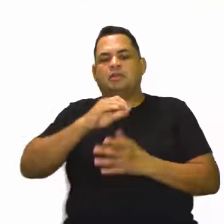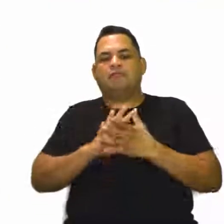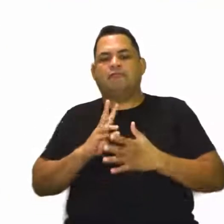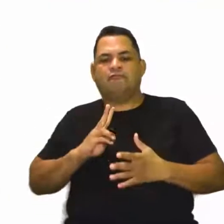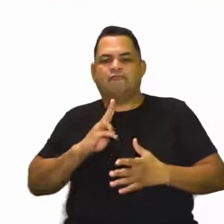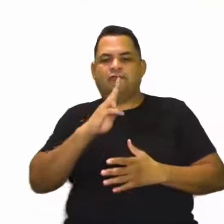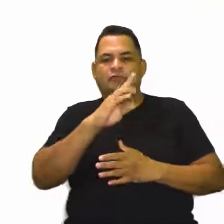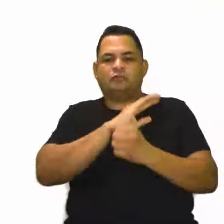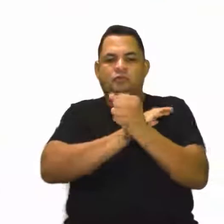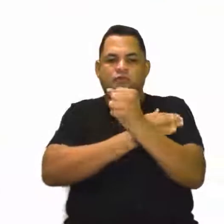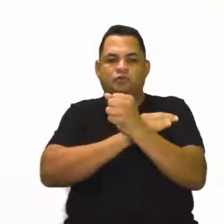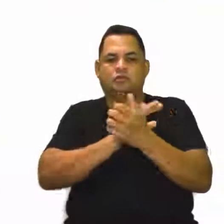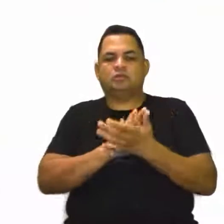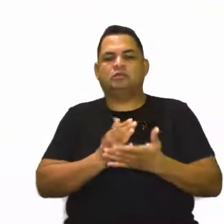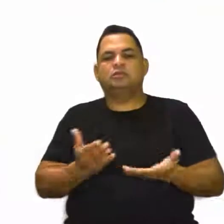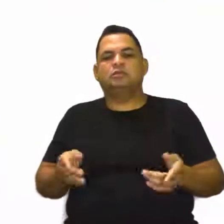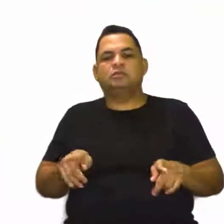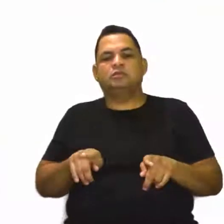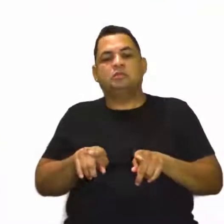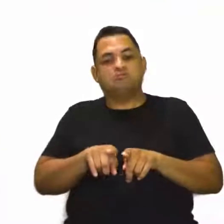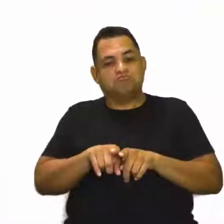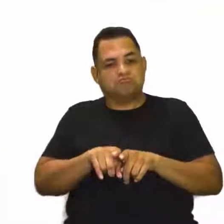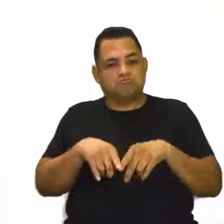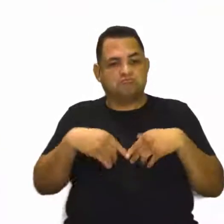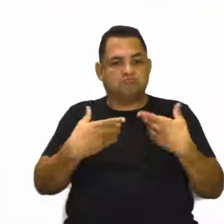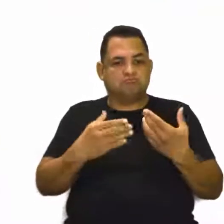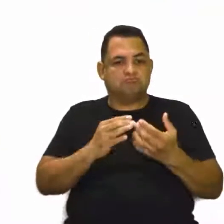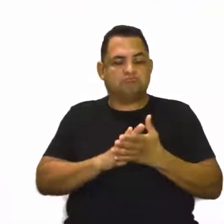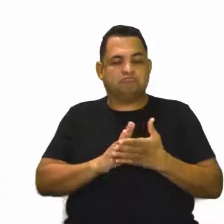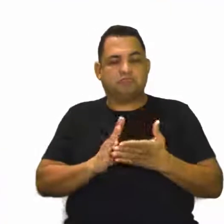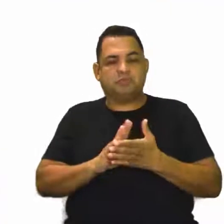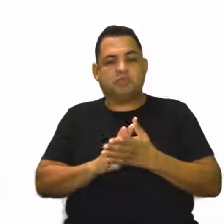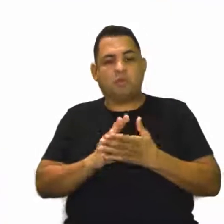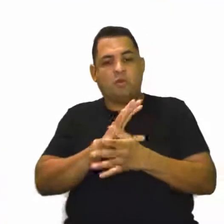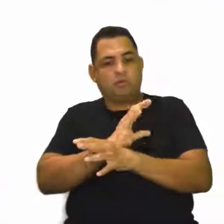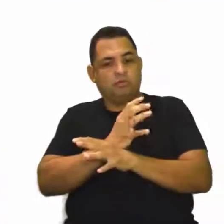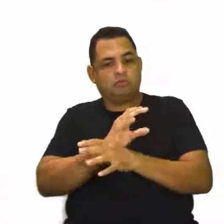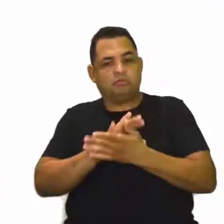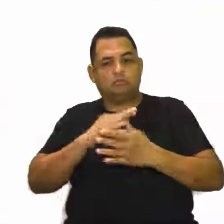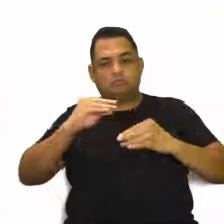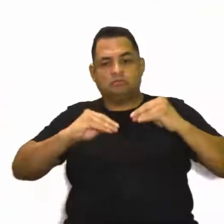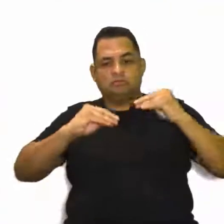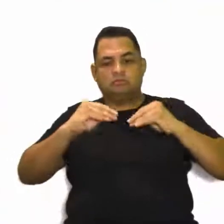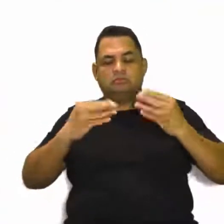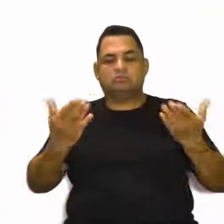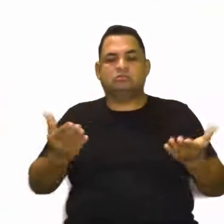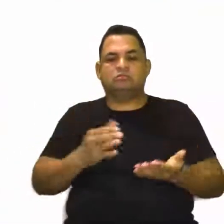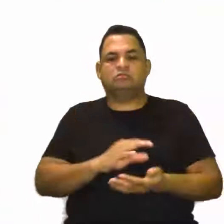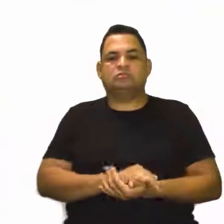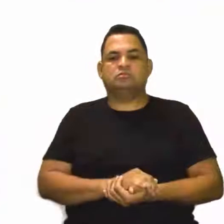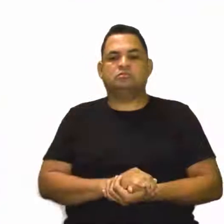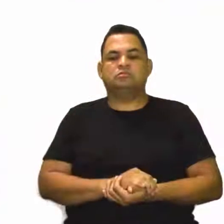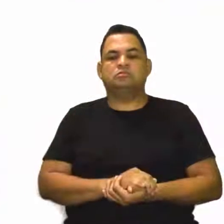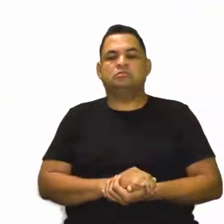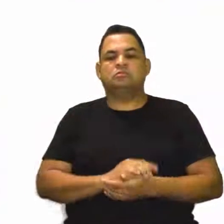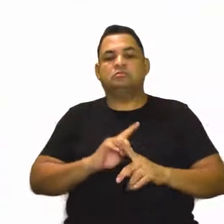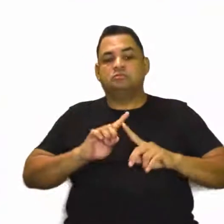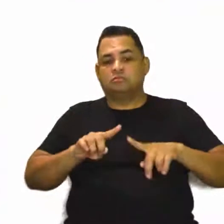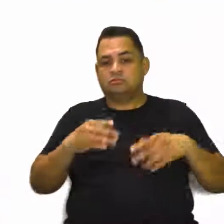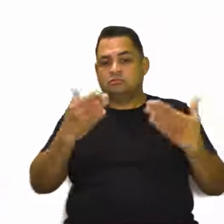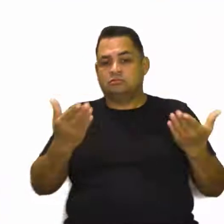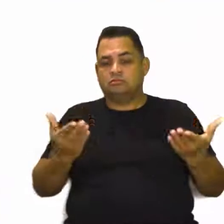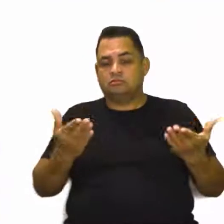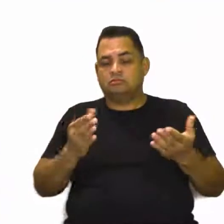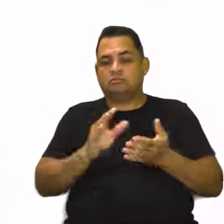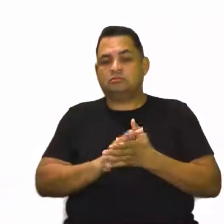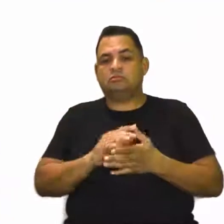também a minha força muscular, tá? Aumenta também a resistência óssea e a flexibilidade. Mas isso